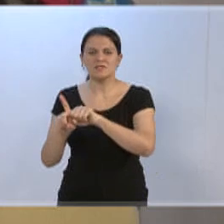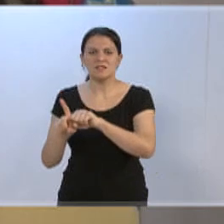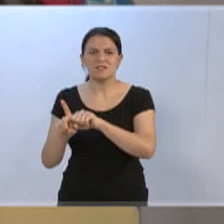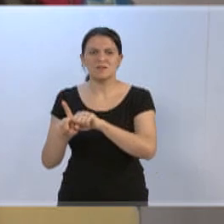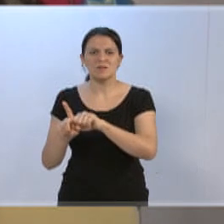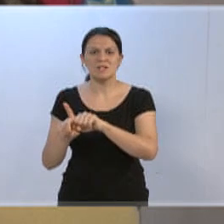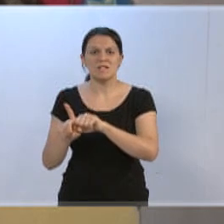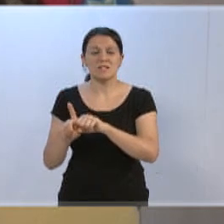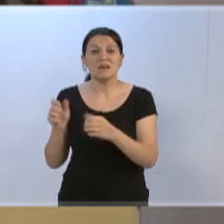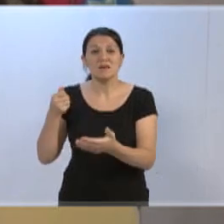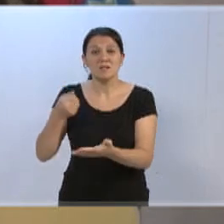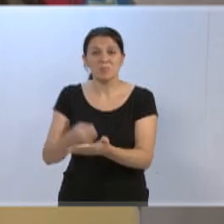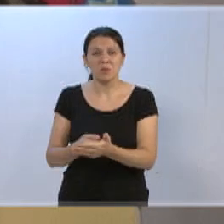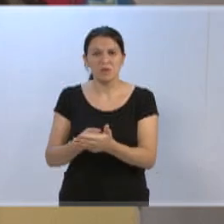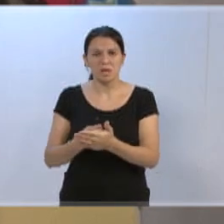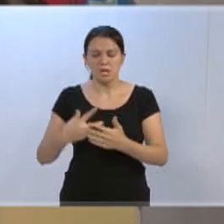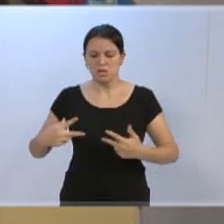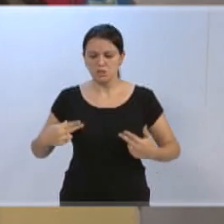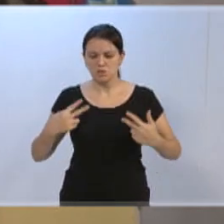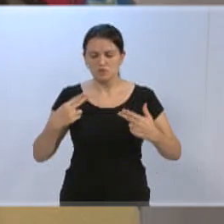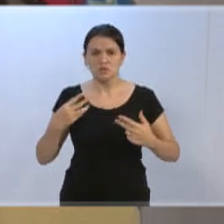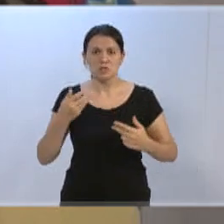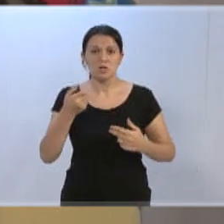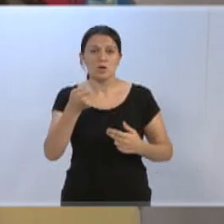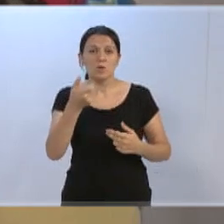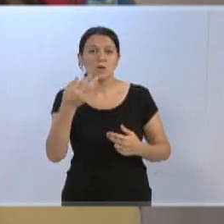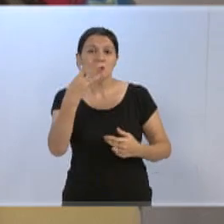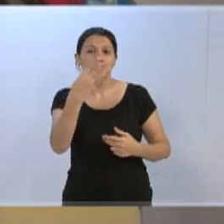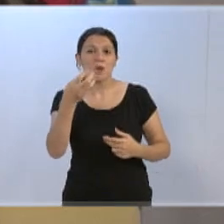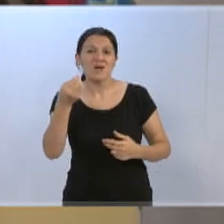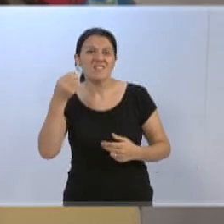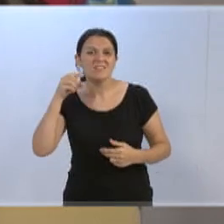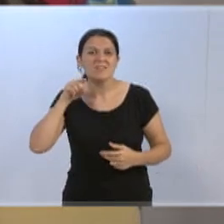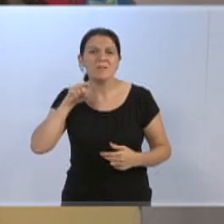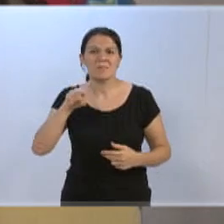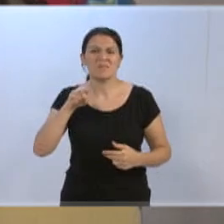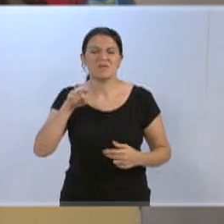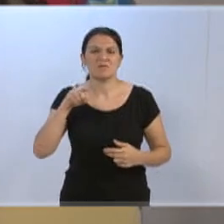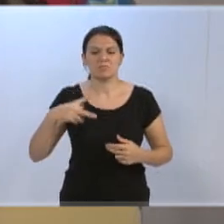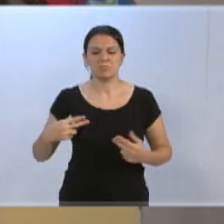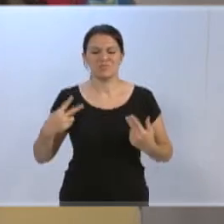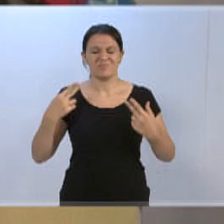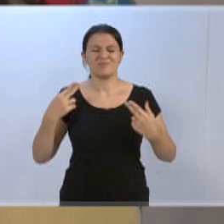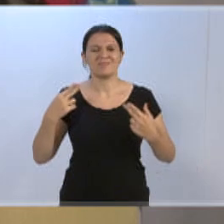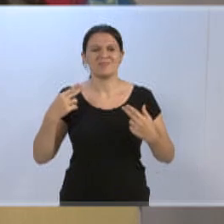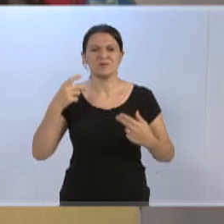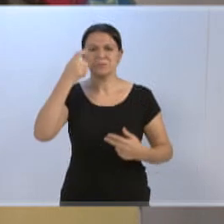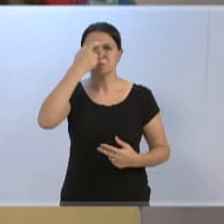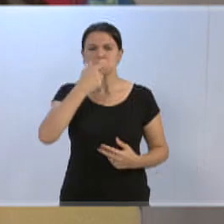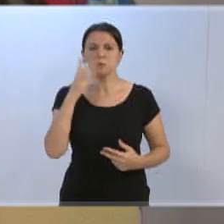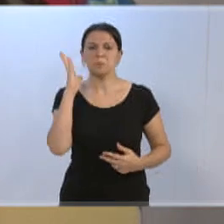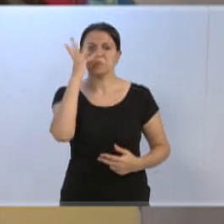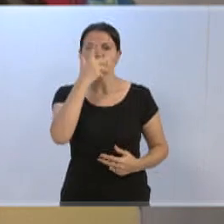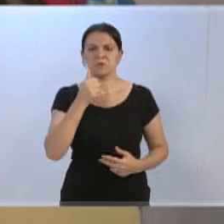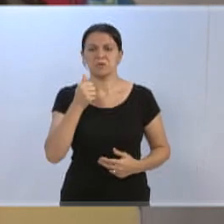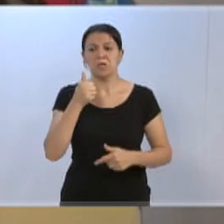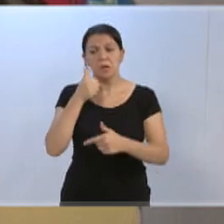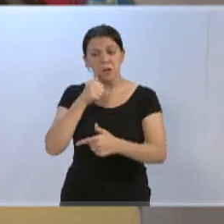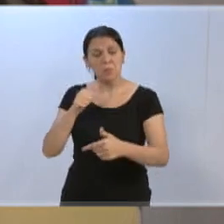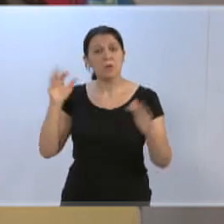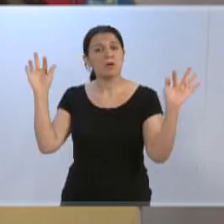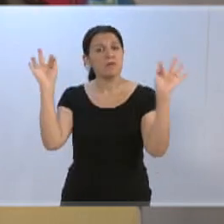quase 40 mil reais. 40 mil de cirurgias. Ela é uma mulher